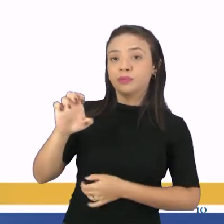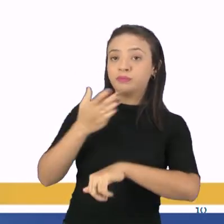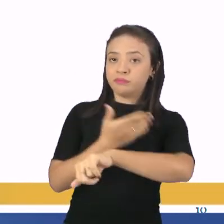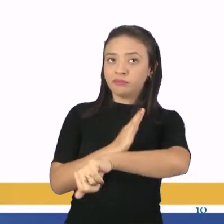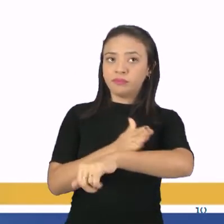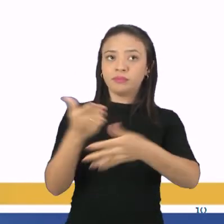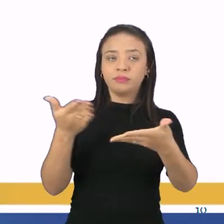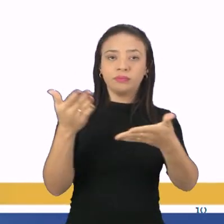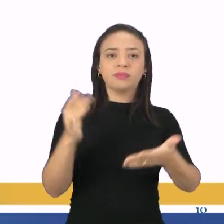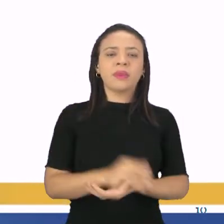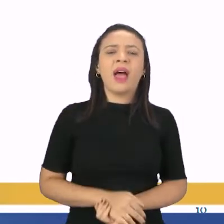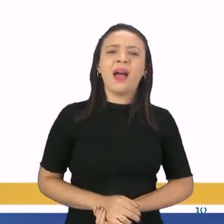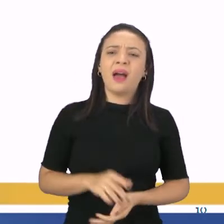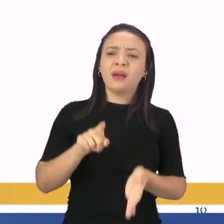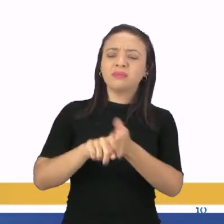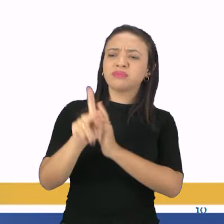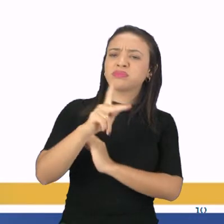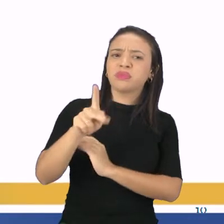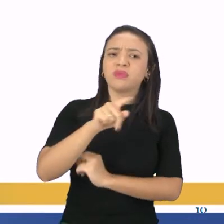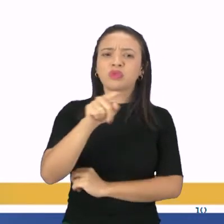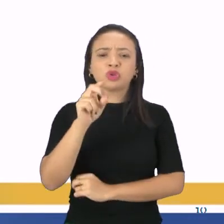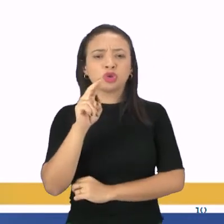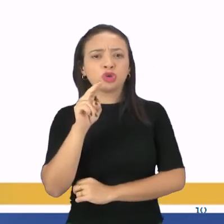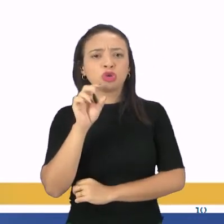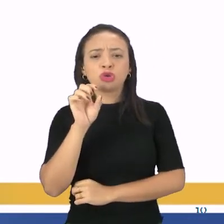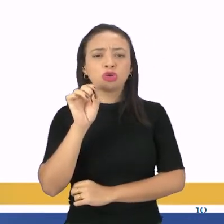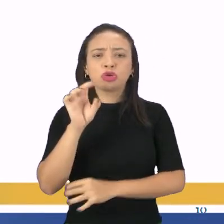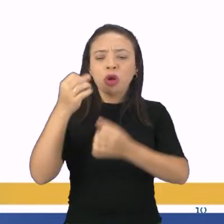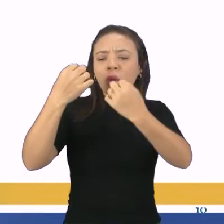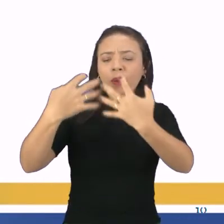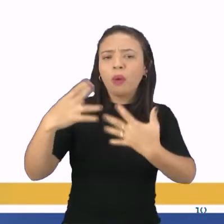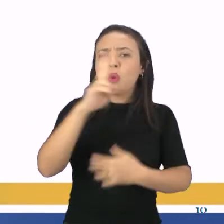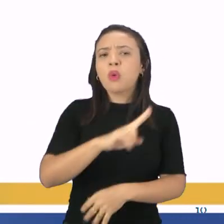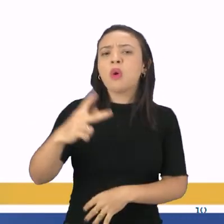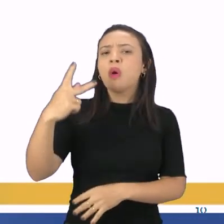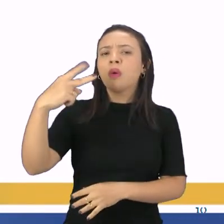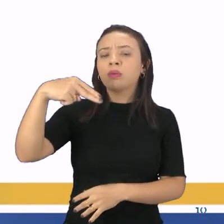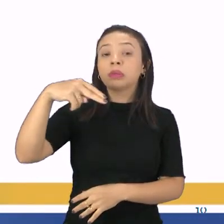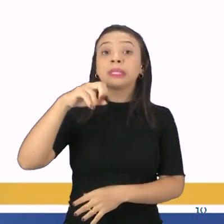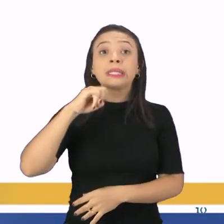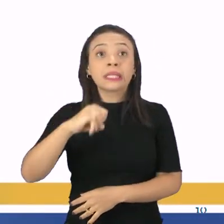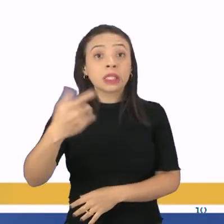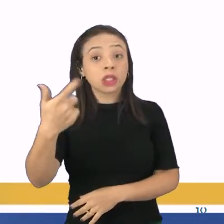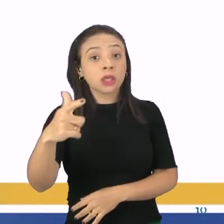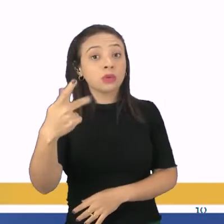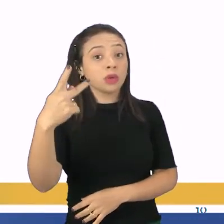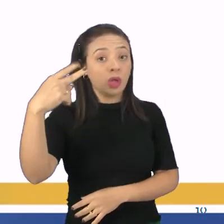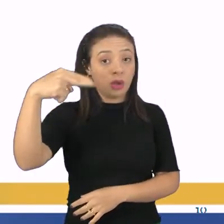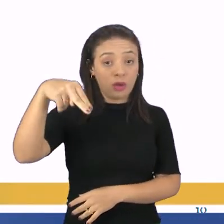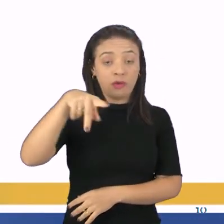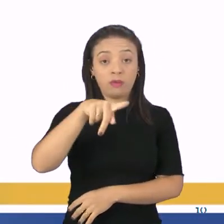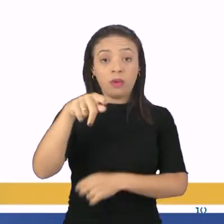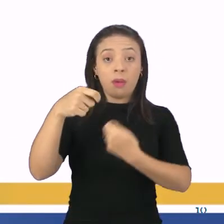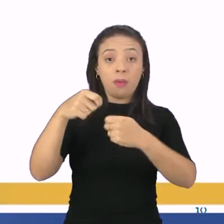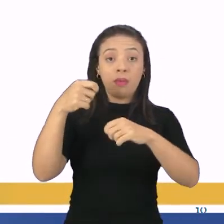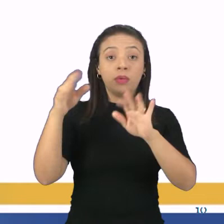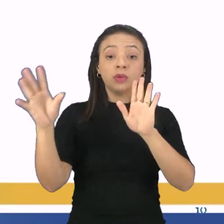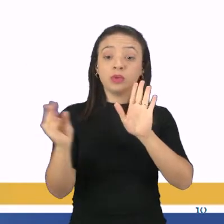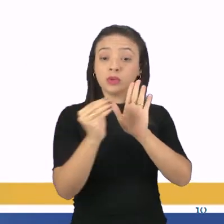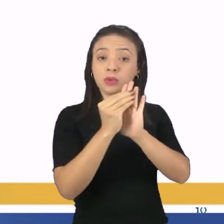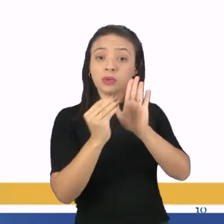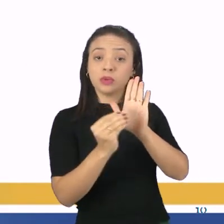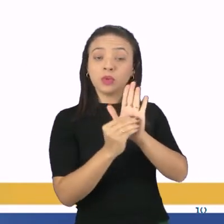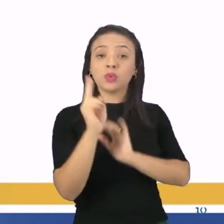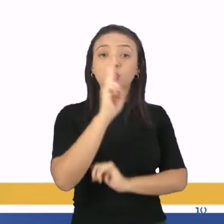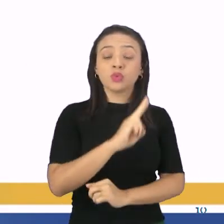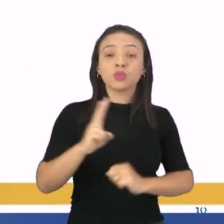praticarem. Ah, teacher, mas você só ensinou com o pronome. Tranquilo, pessoal. Quando não tiver o pronome e vocês precisarem completar com a forma